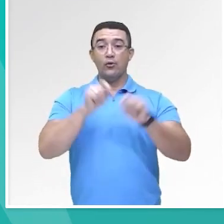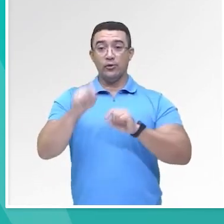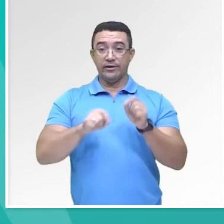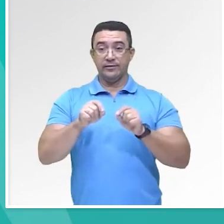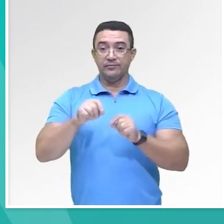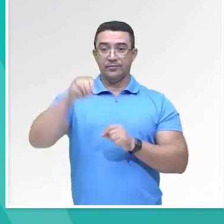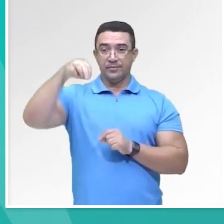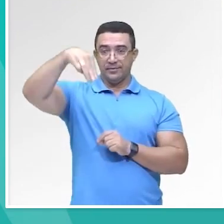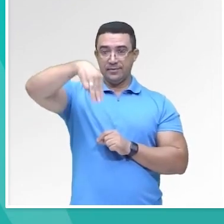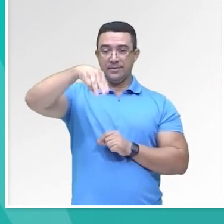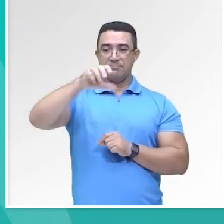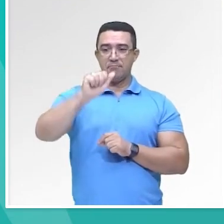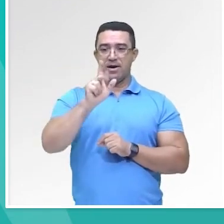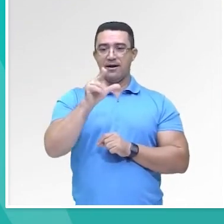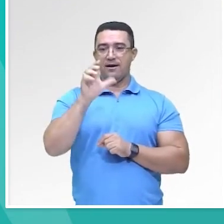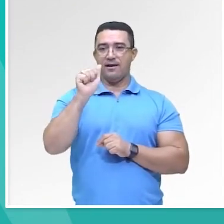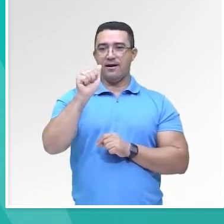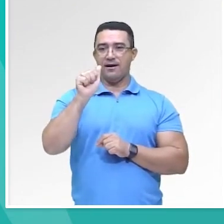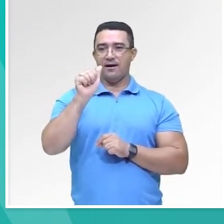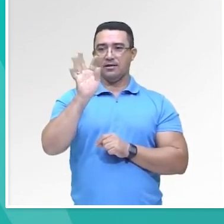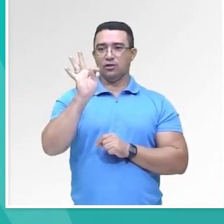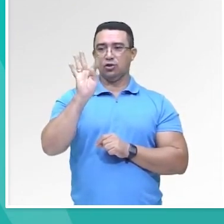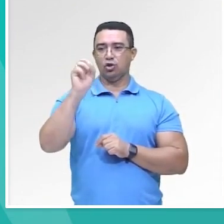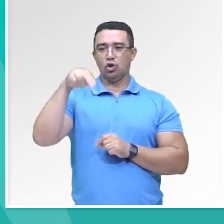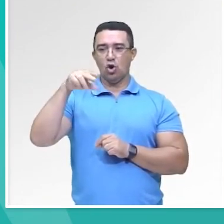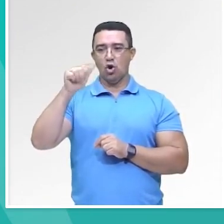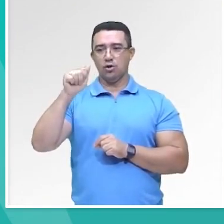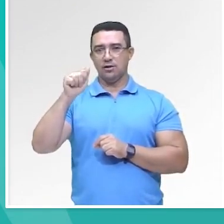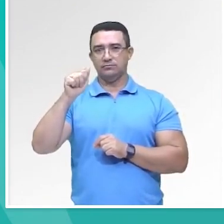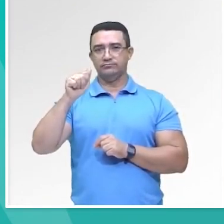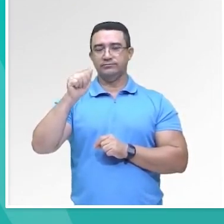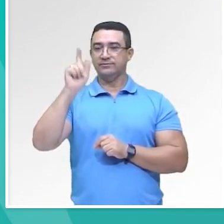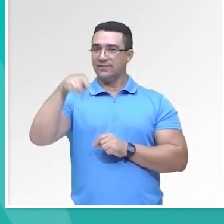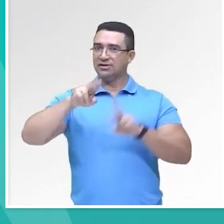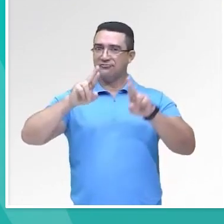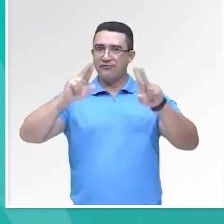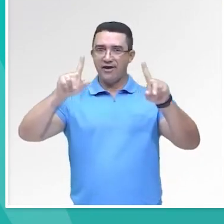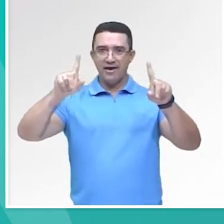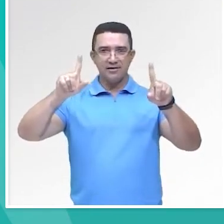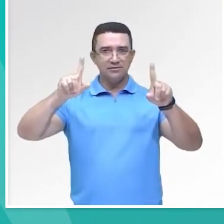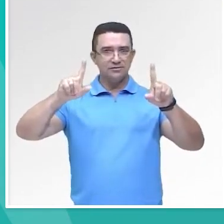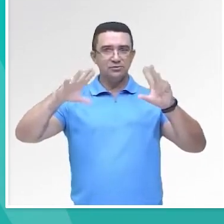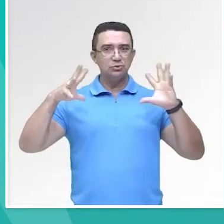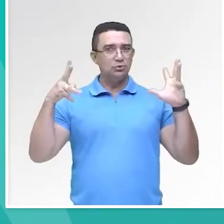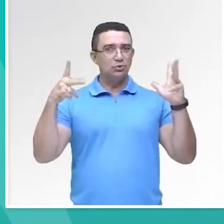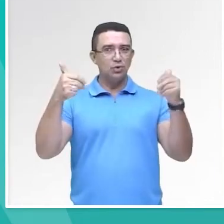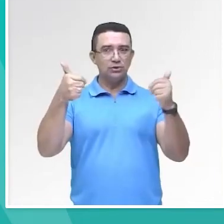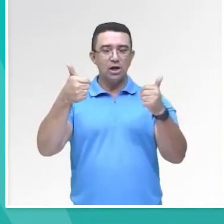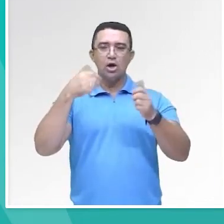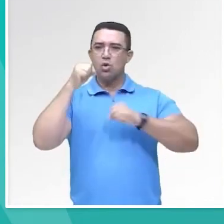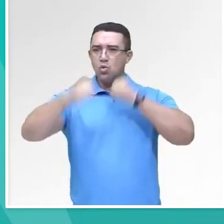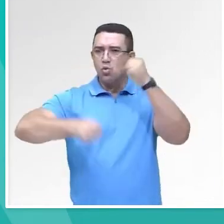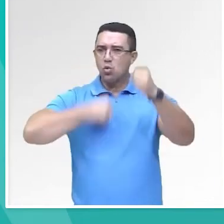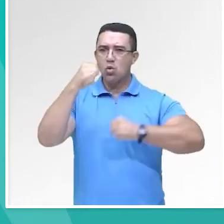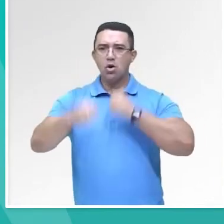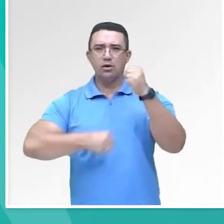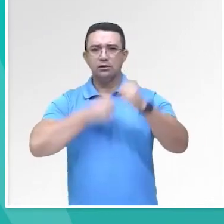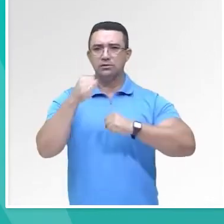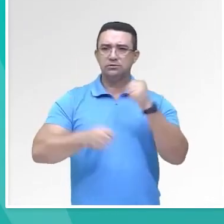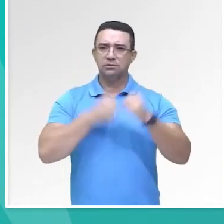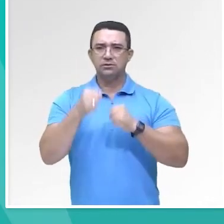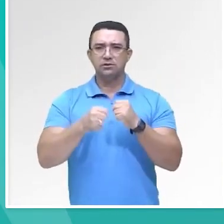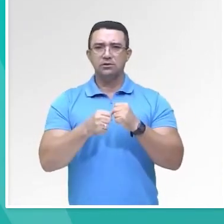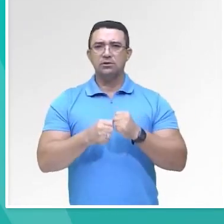maratona. A maratona, diferente de todas as outras corridas, né, que nós falamos, ela não acontece somente